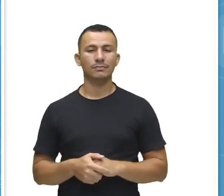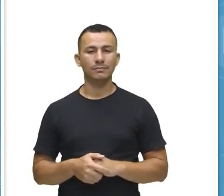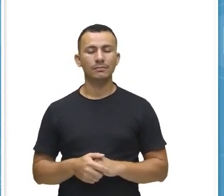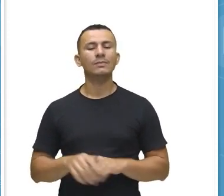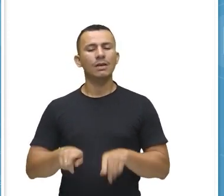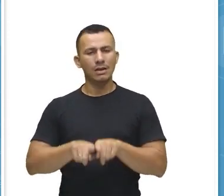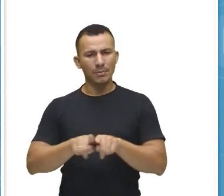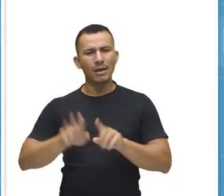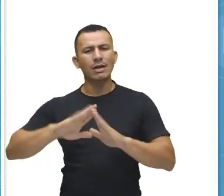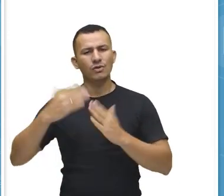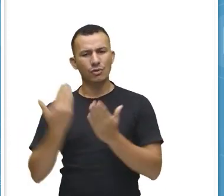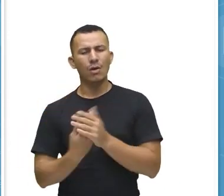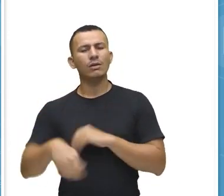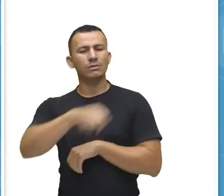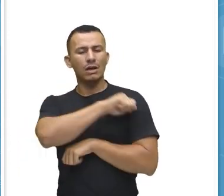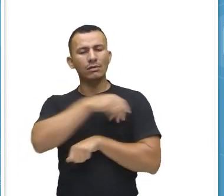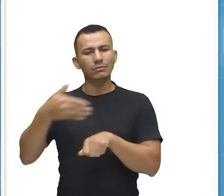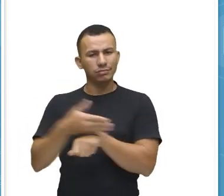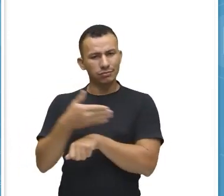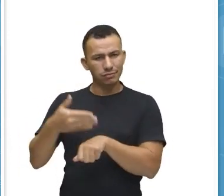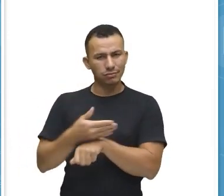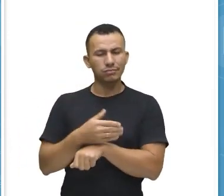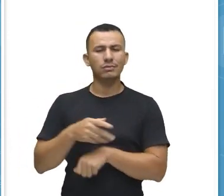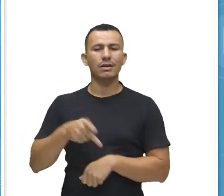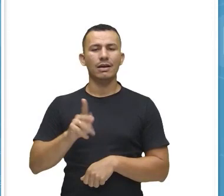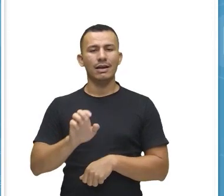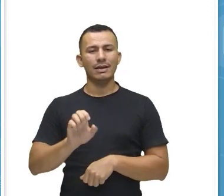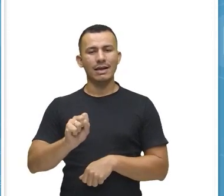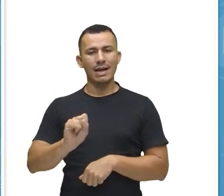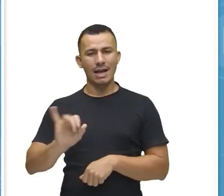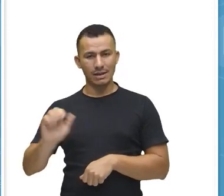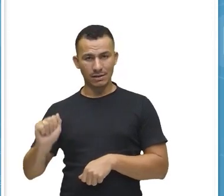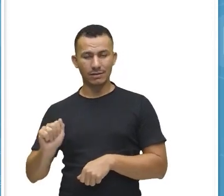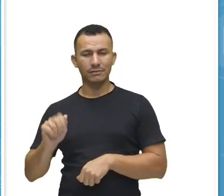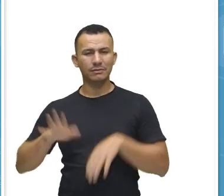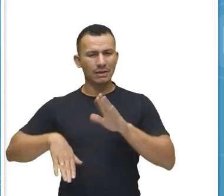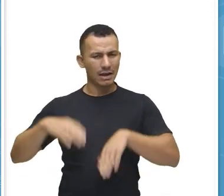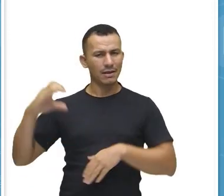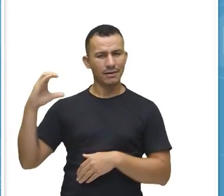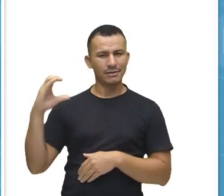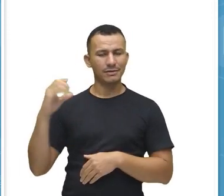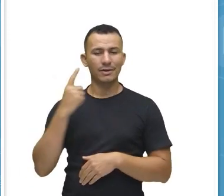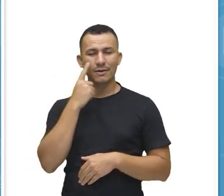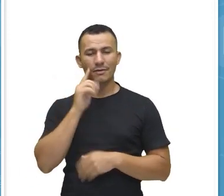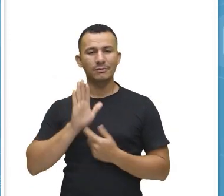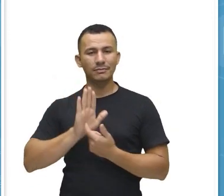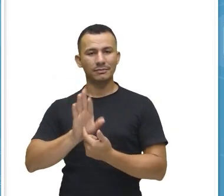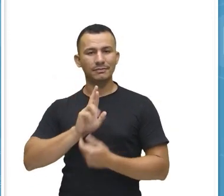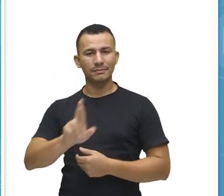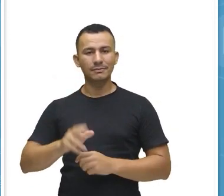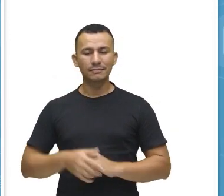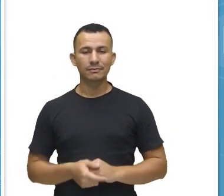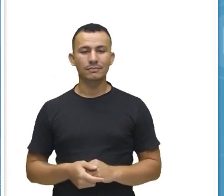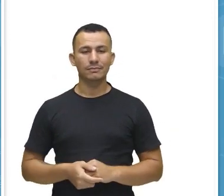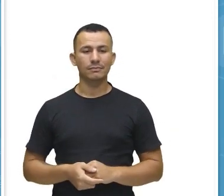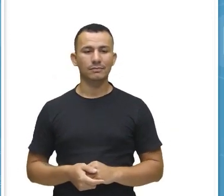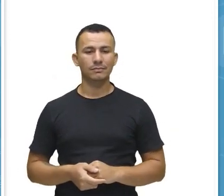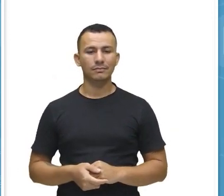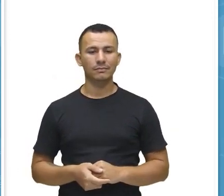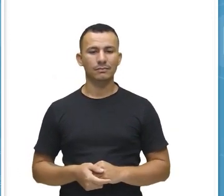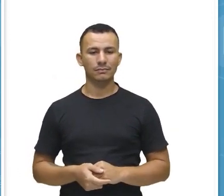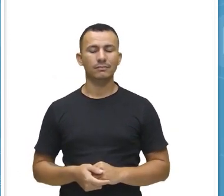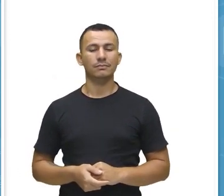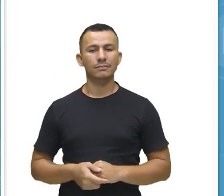de cheguei, que a Késia está dizendo cheguei, letra C é a resposta. Será que é? Vamos ver? Vamos lá então ao texto, olha aí. Acho uma boa ideia abrir